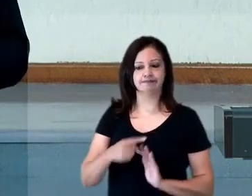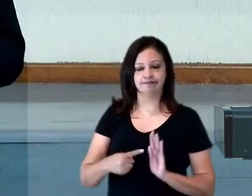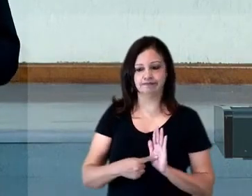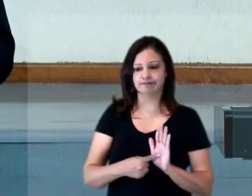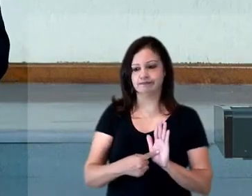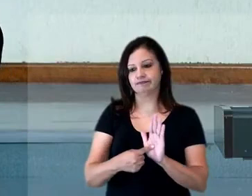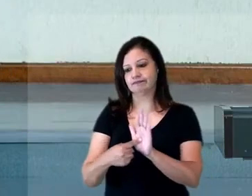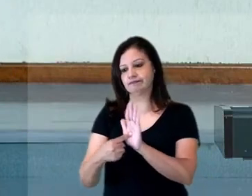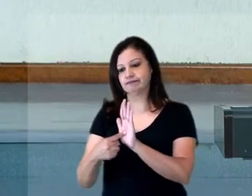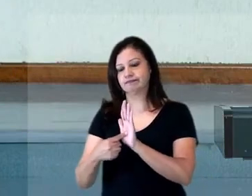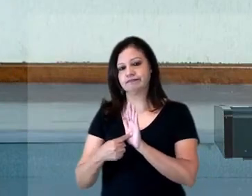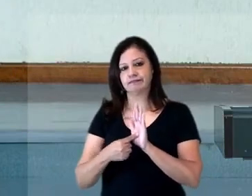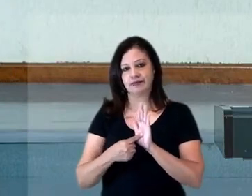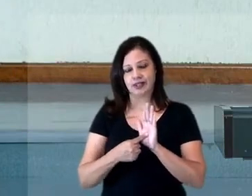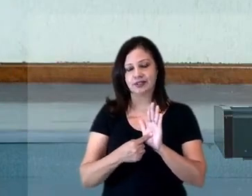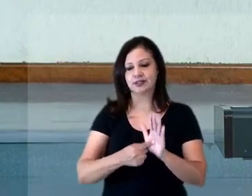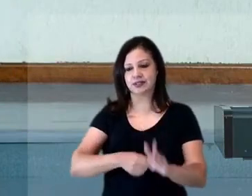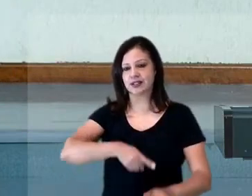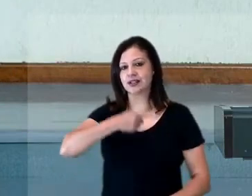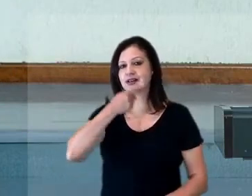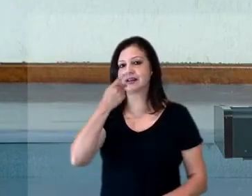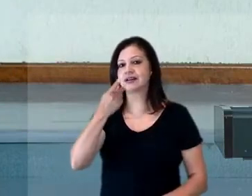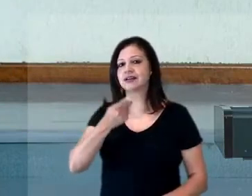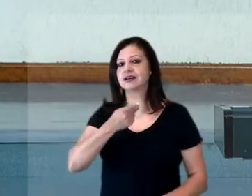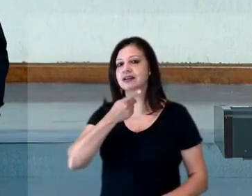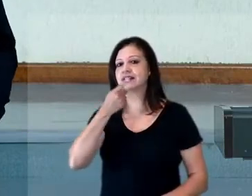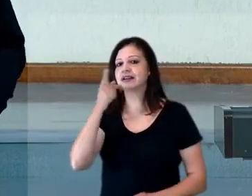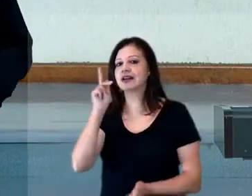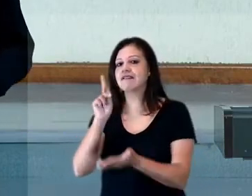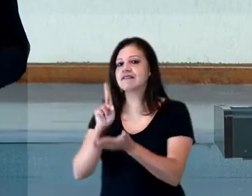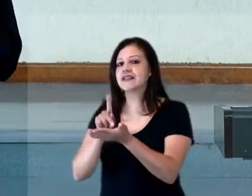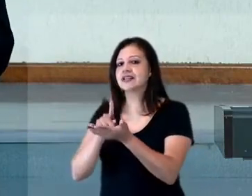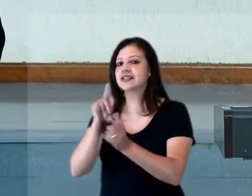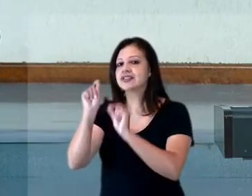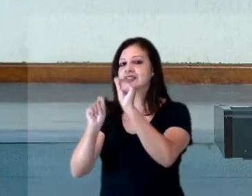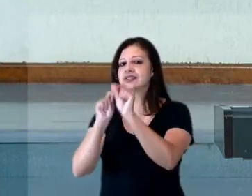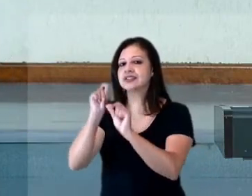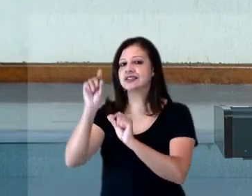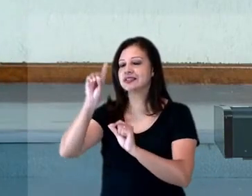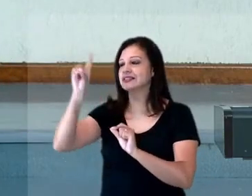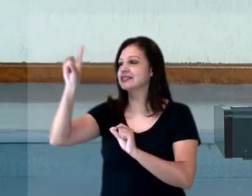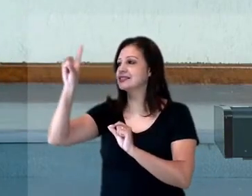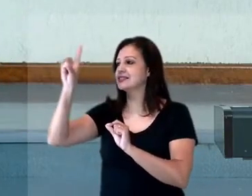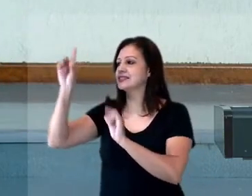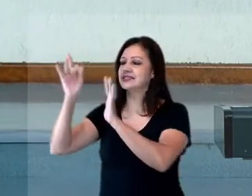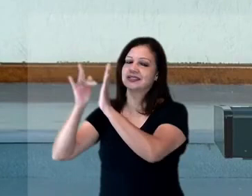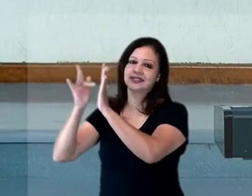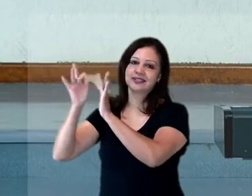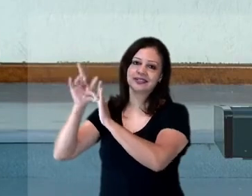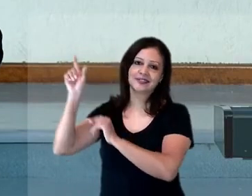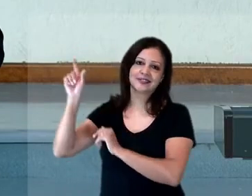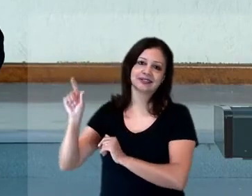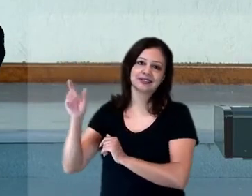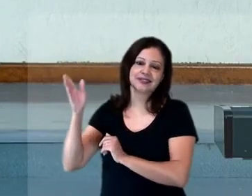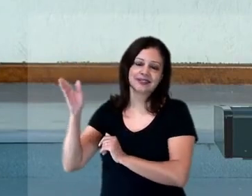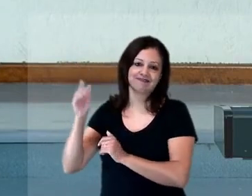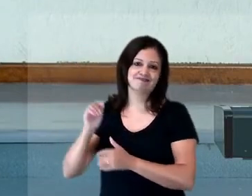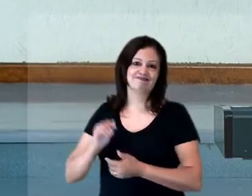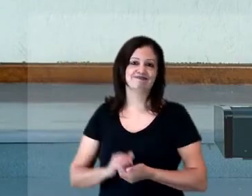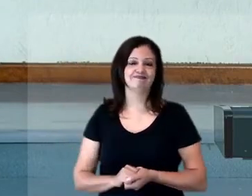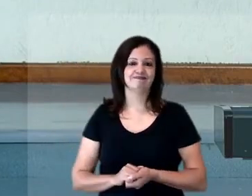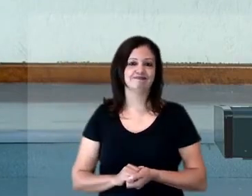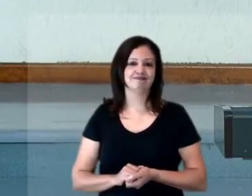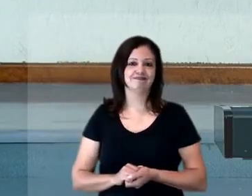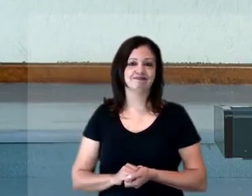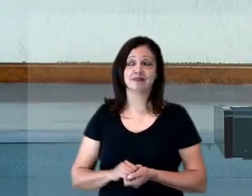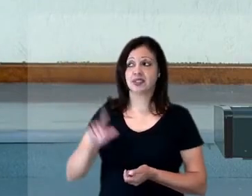expressar a verdade de Cristo. Porque certamente, quando você compartilhar deste amor, deste